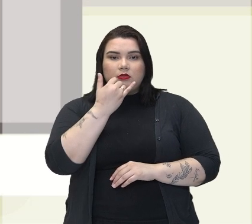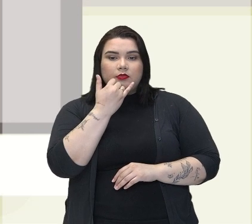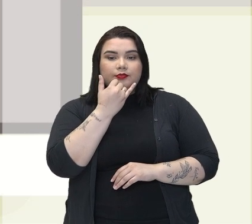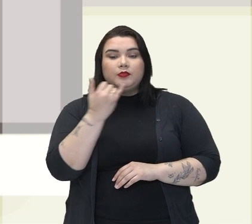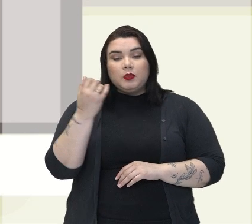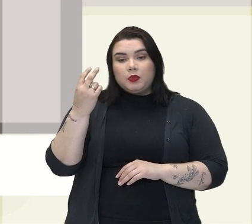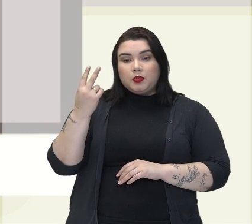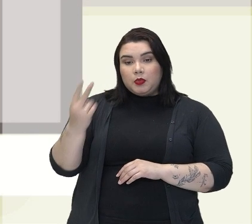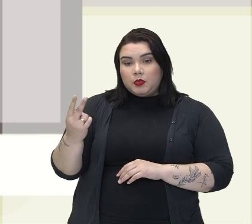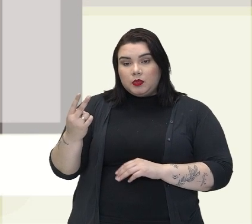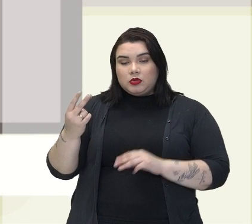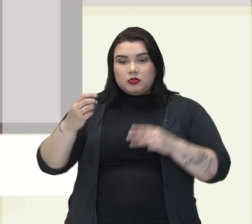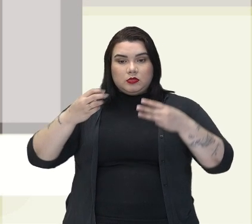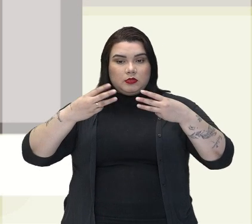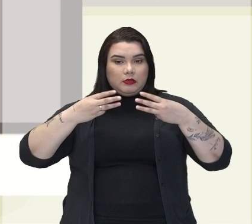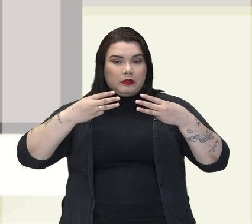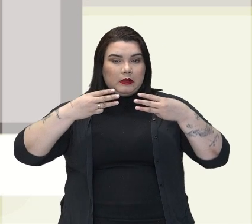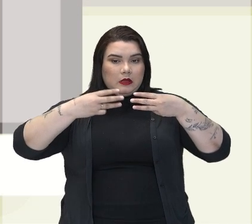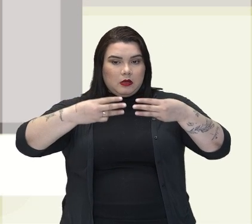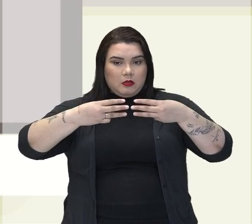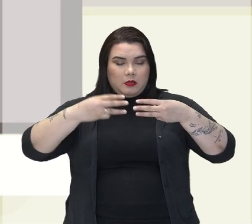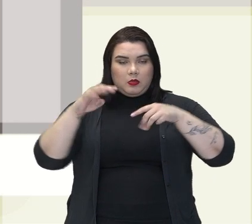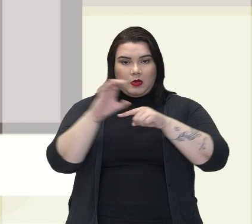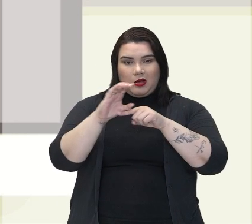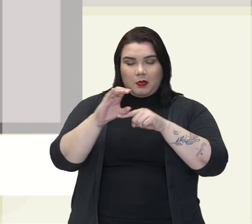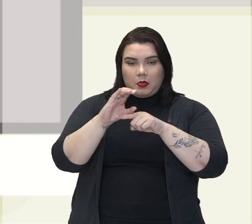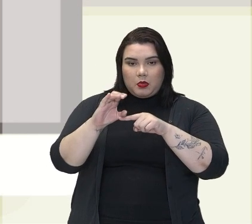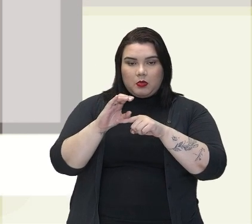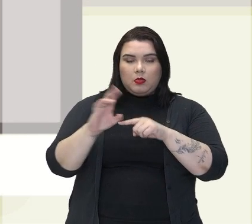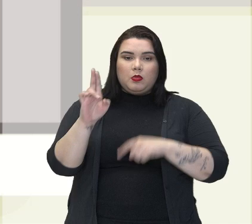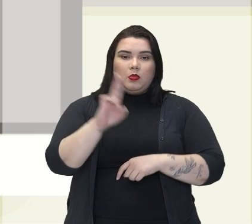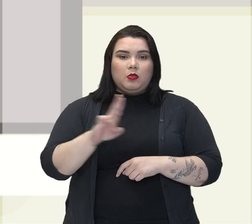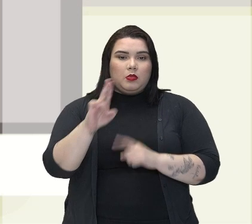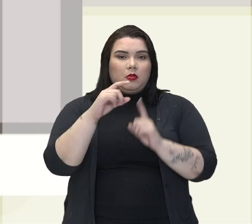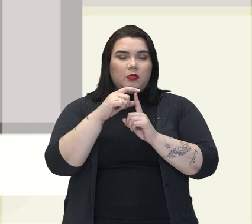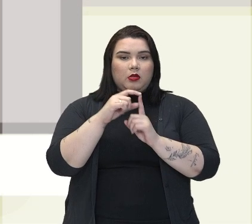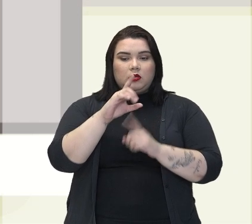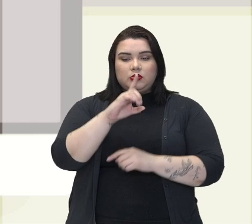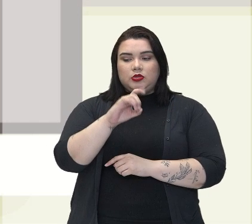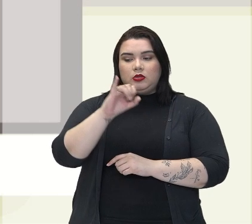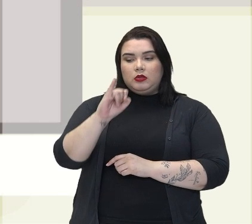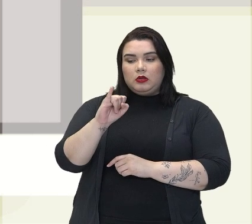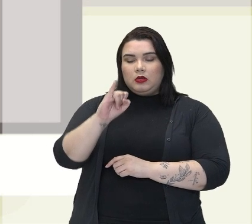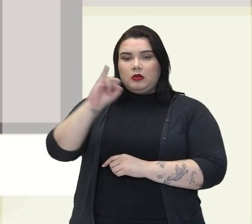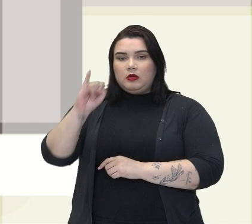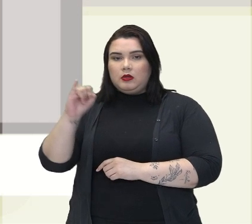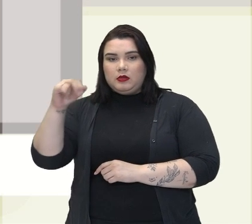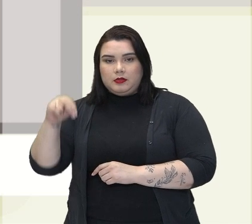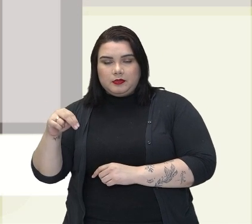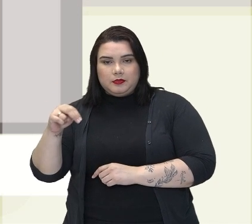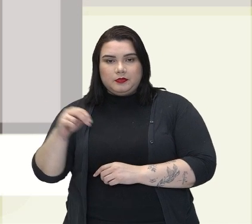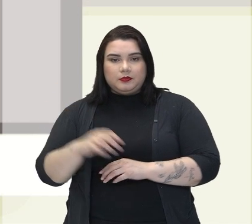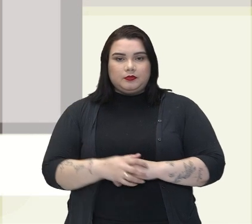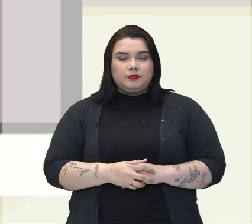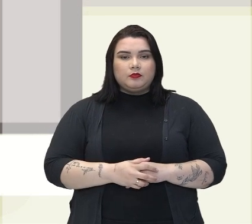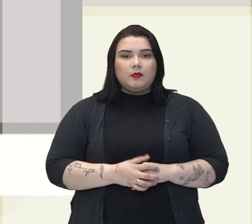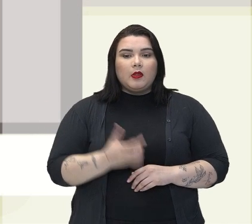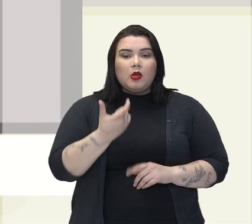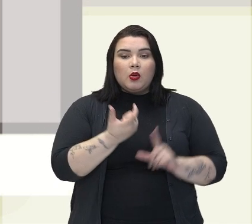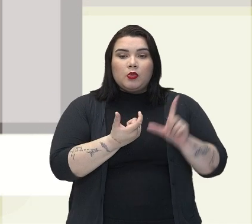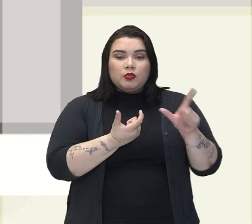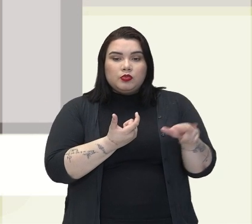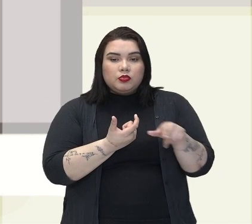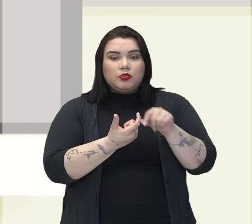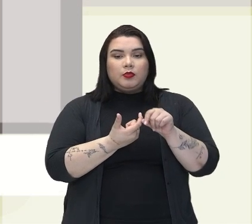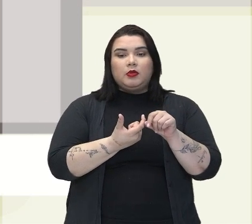triplas na cadeia carbônica, vai usar o dien, tá? Sufixo indica